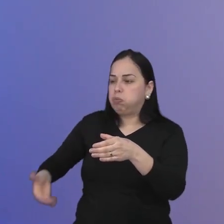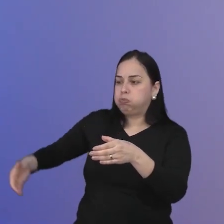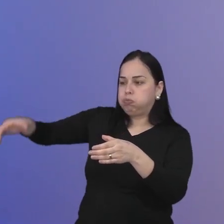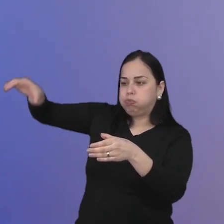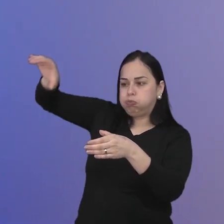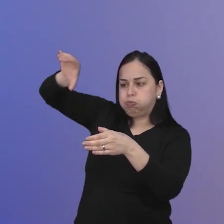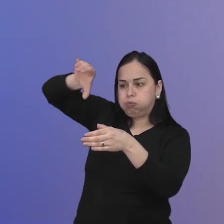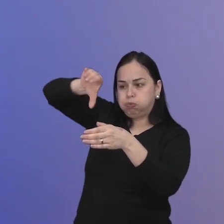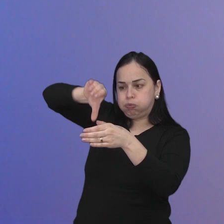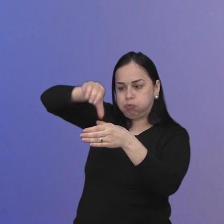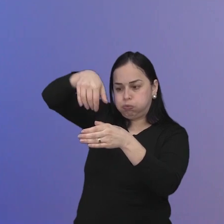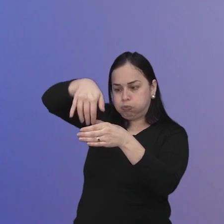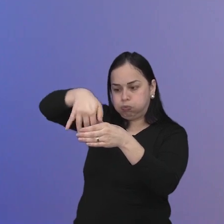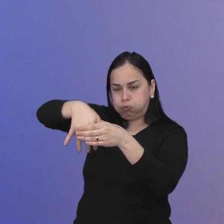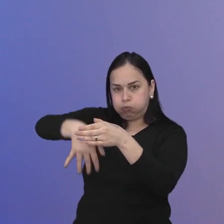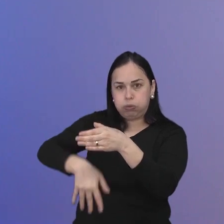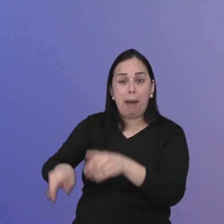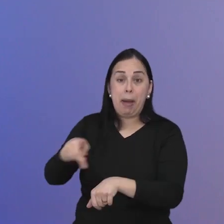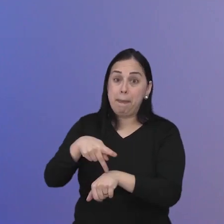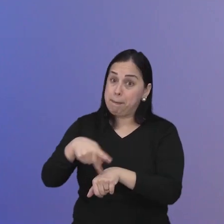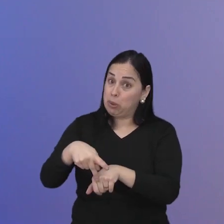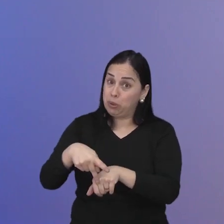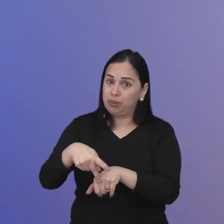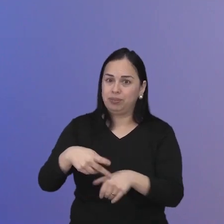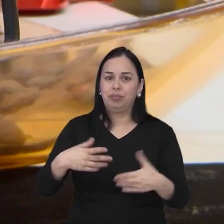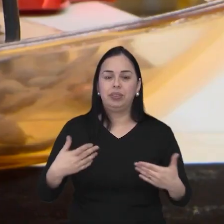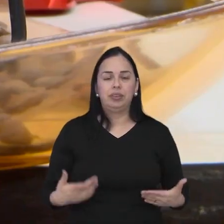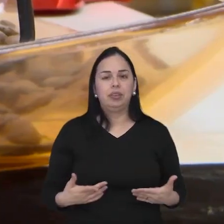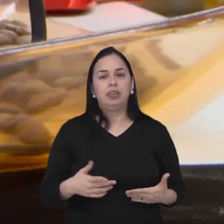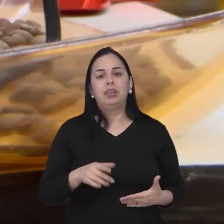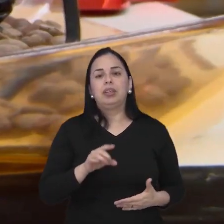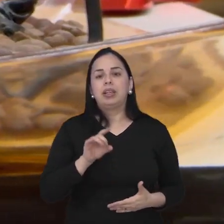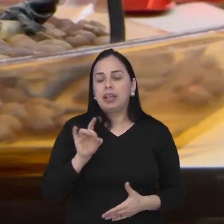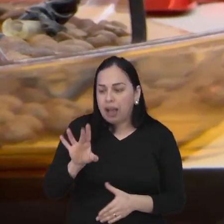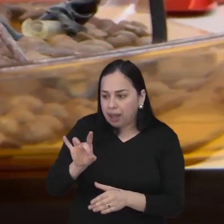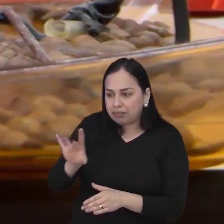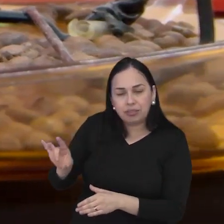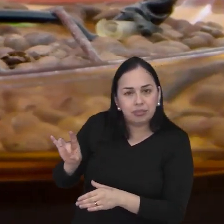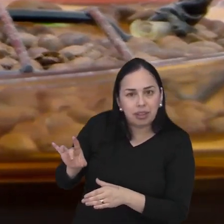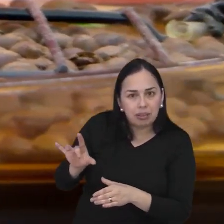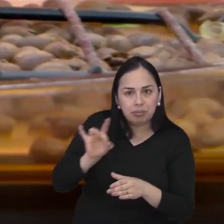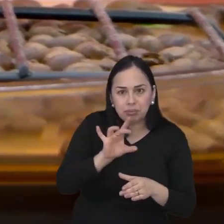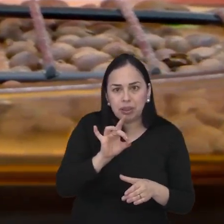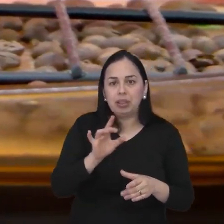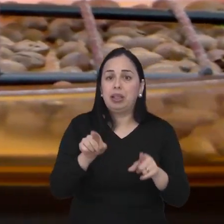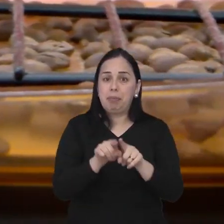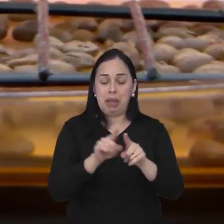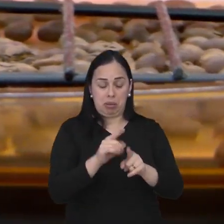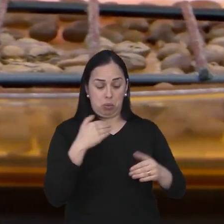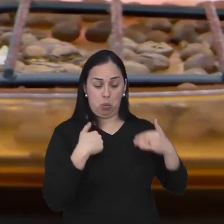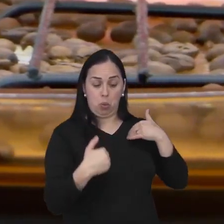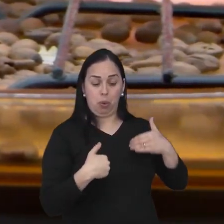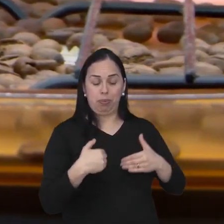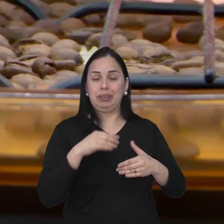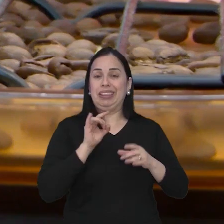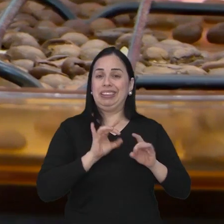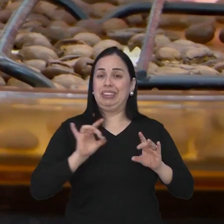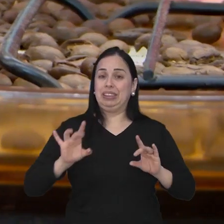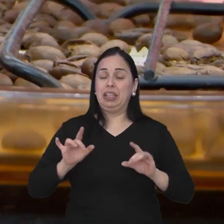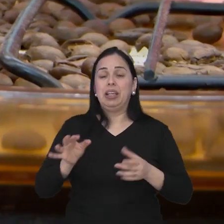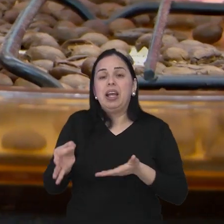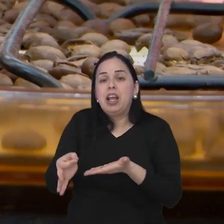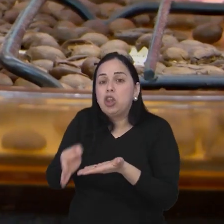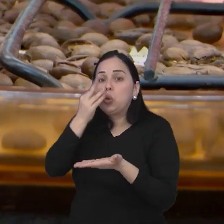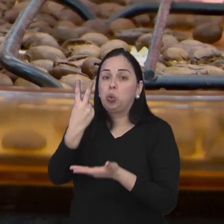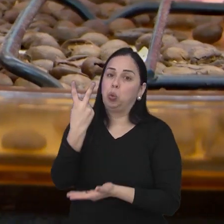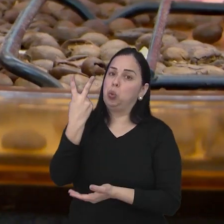coado. Embora ele contenha mais cafeína, ele é mais puro. Cada organismo tem uma quantidade máxima de café recomendada. mas